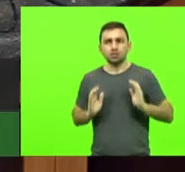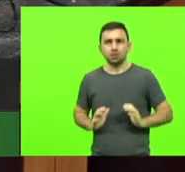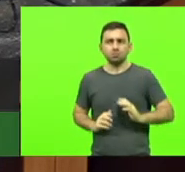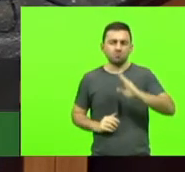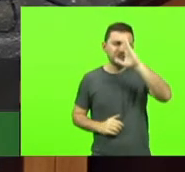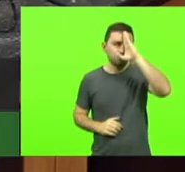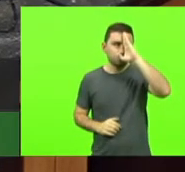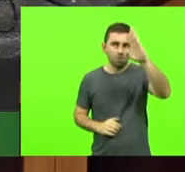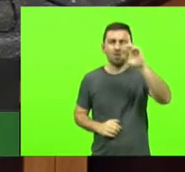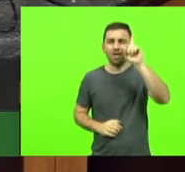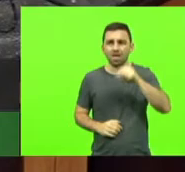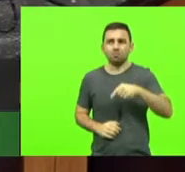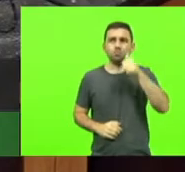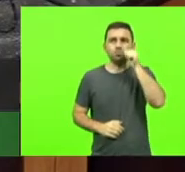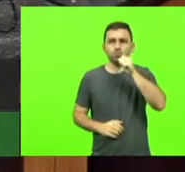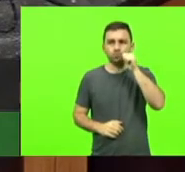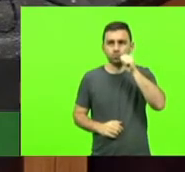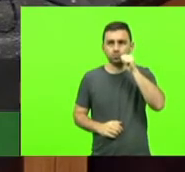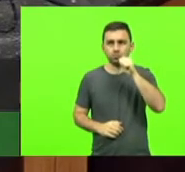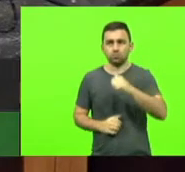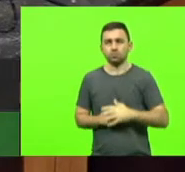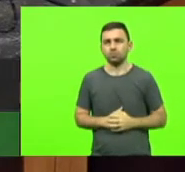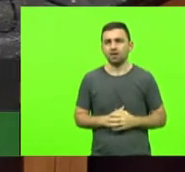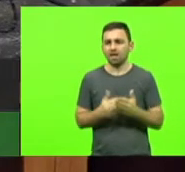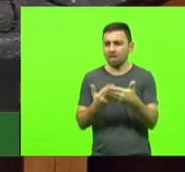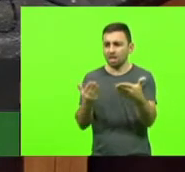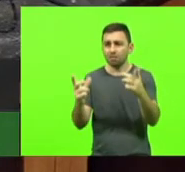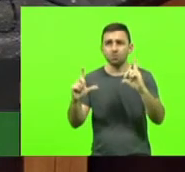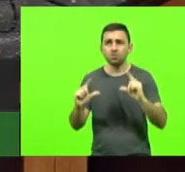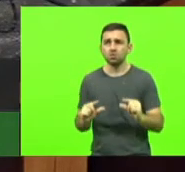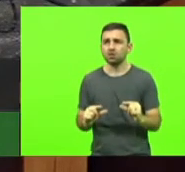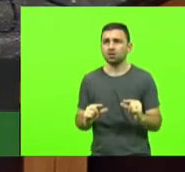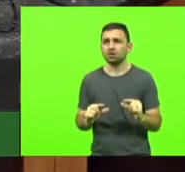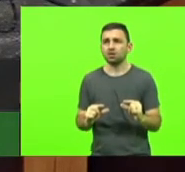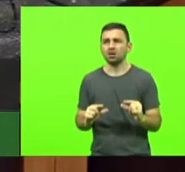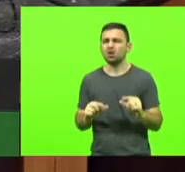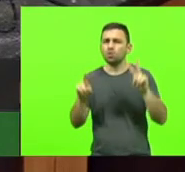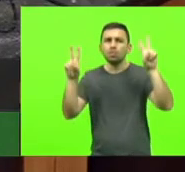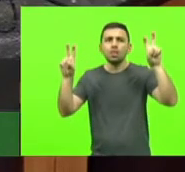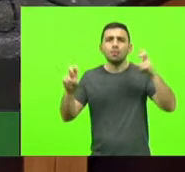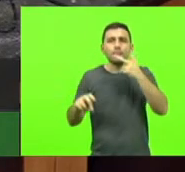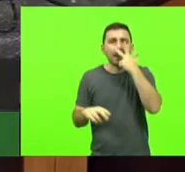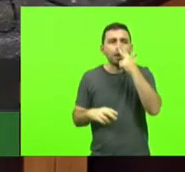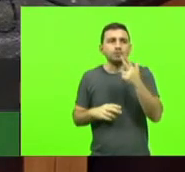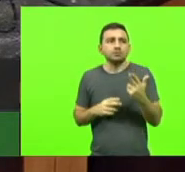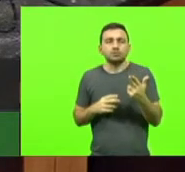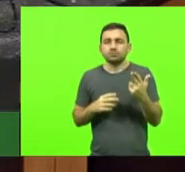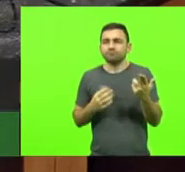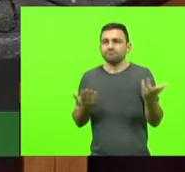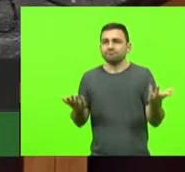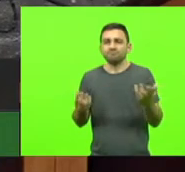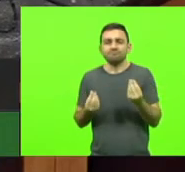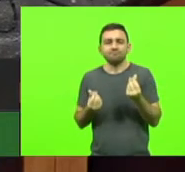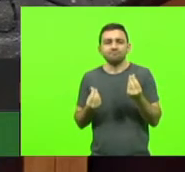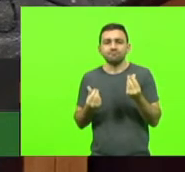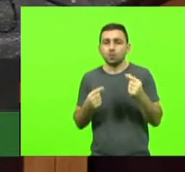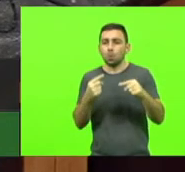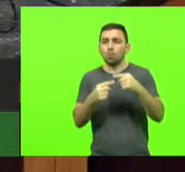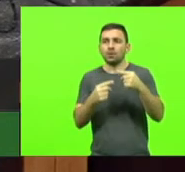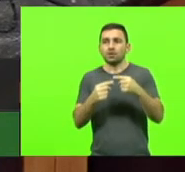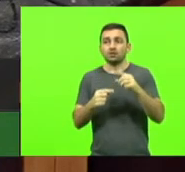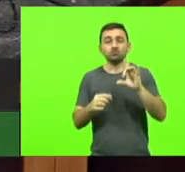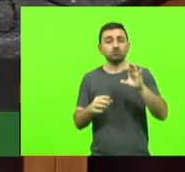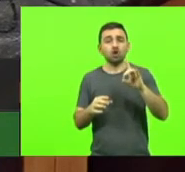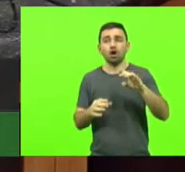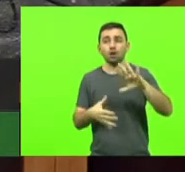mulheres, que é a minoria. O assunto parece distante para todos nós, né? Ele é distante geograficamente?